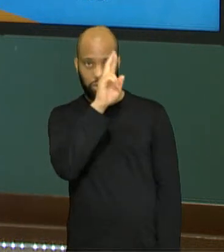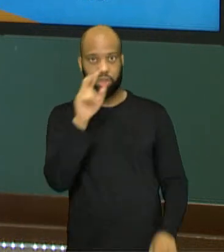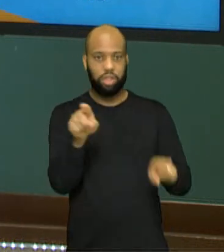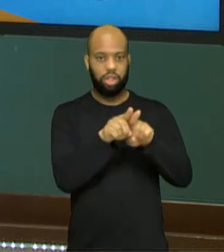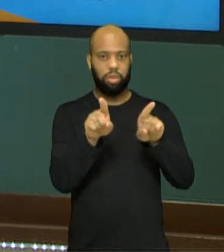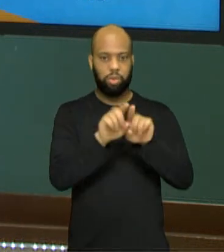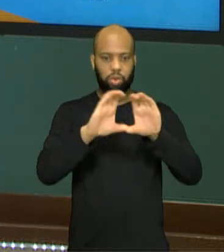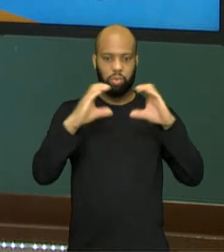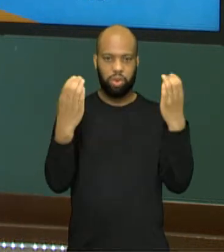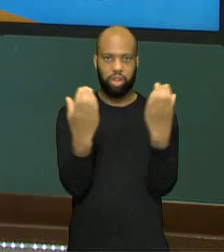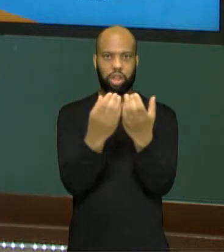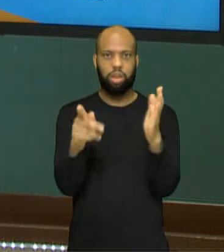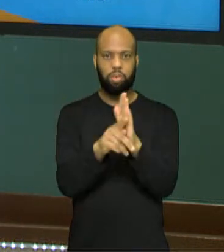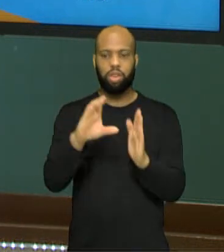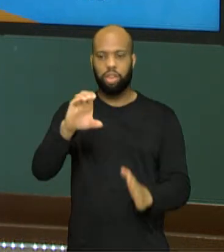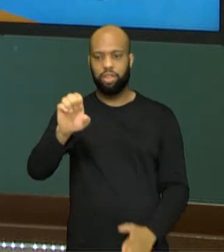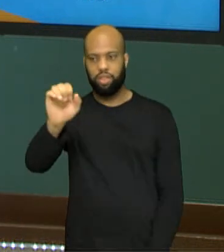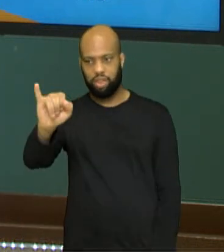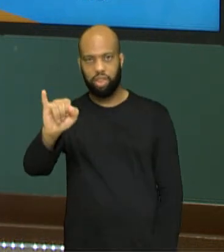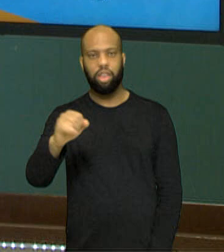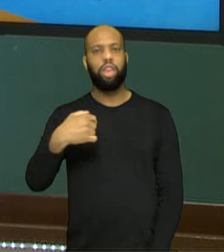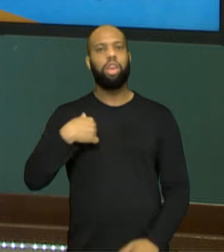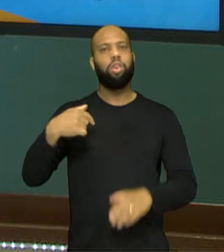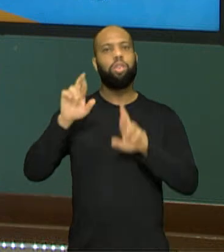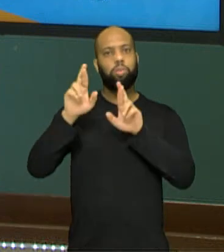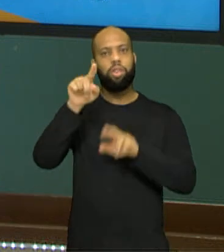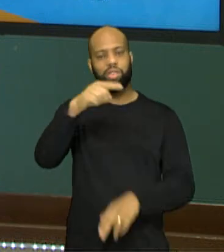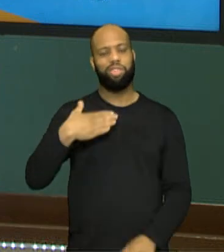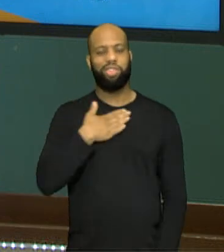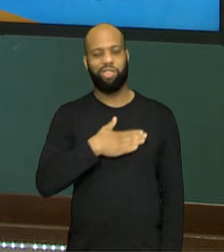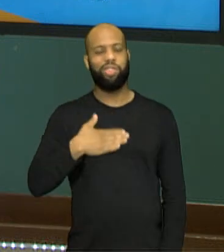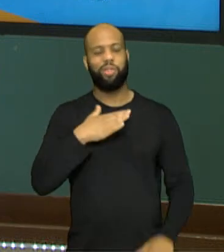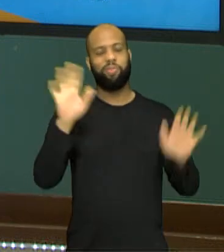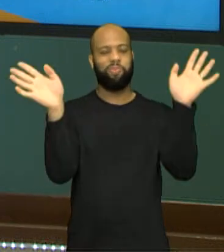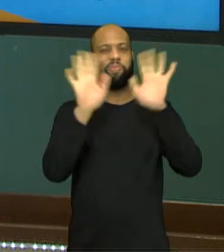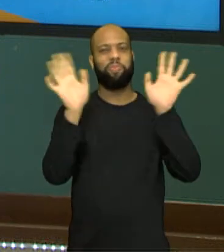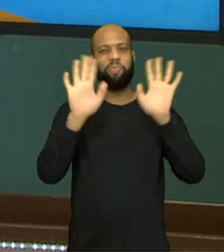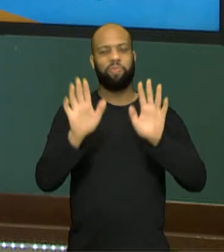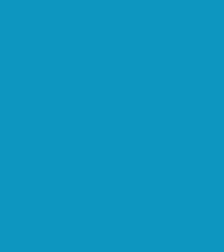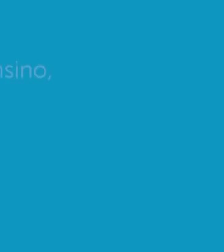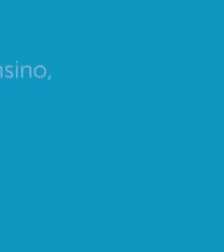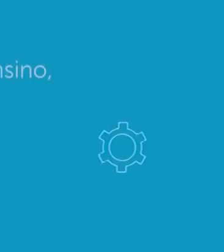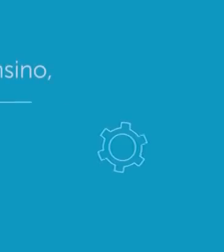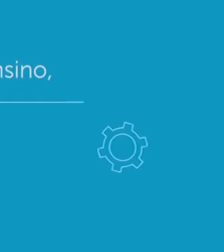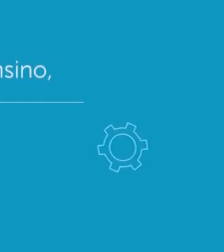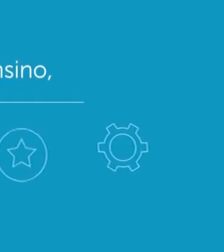e da Comunidade dos Estados Independentes. Eu espero que vocês tenham gostado e até breve.